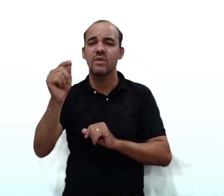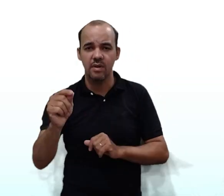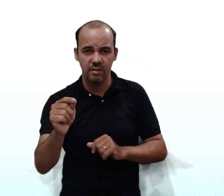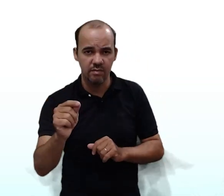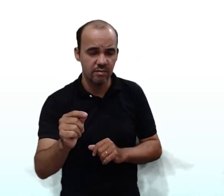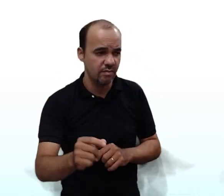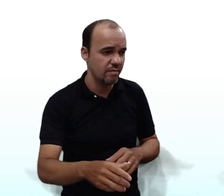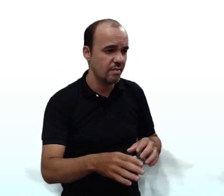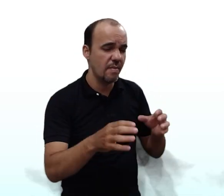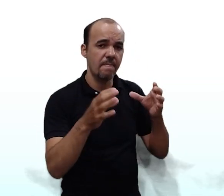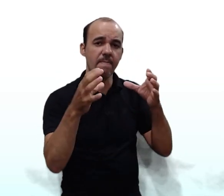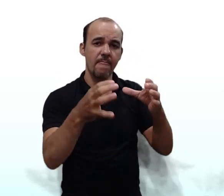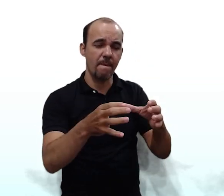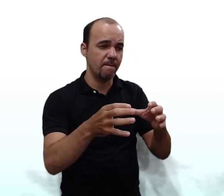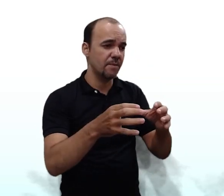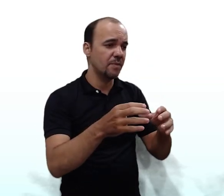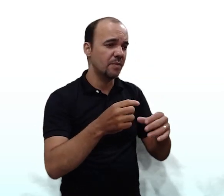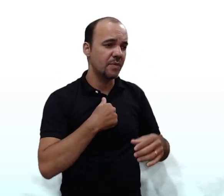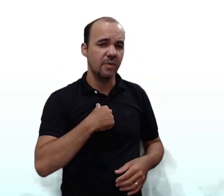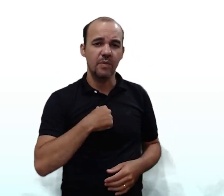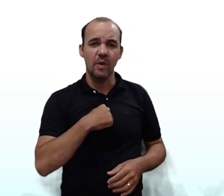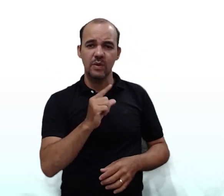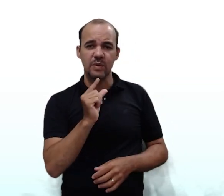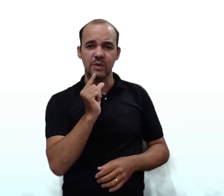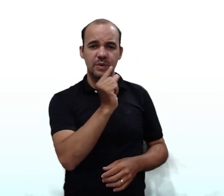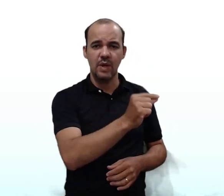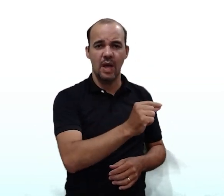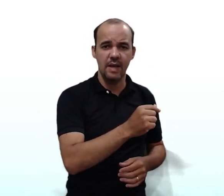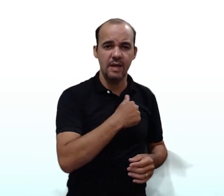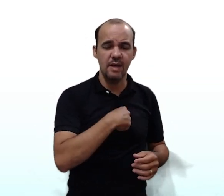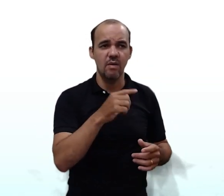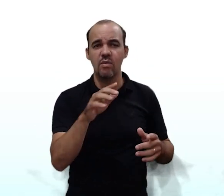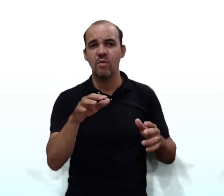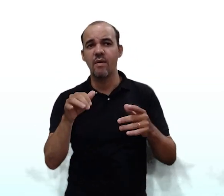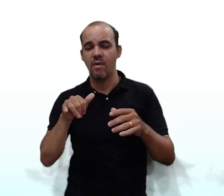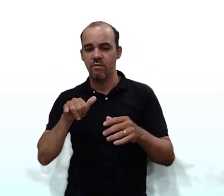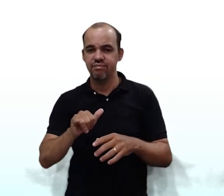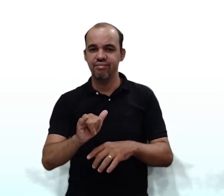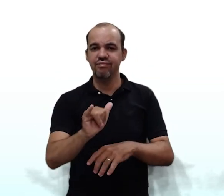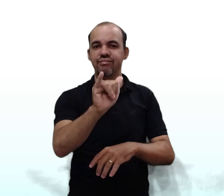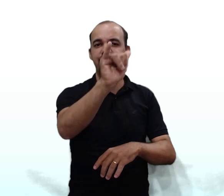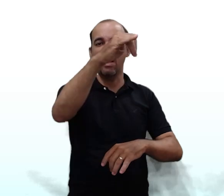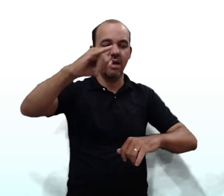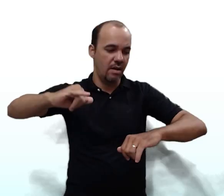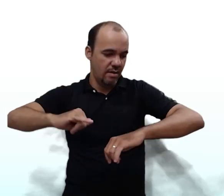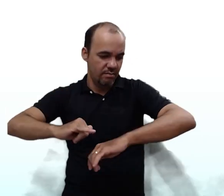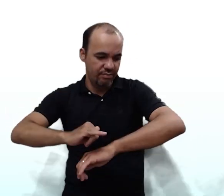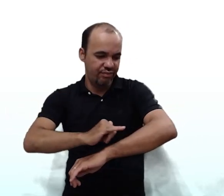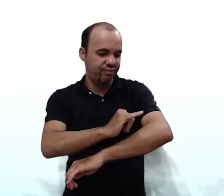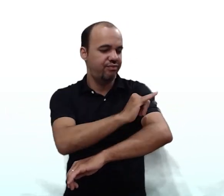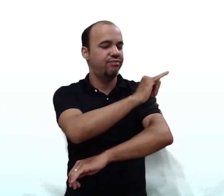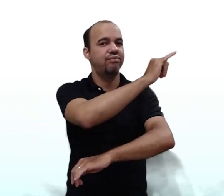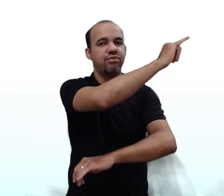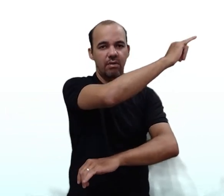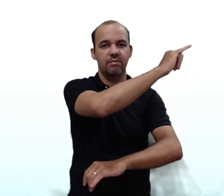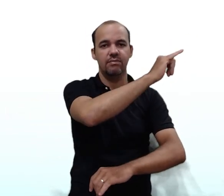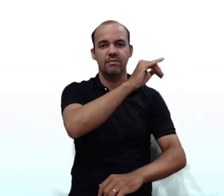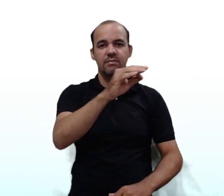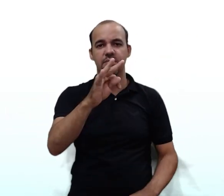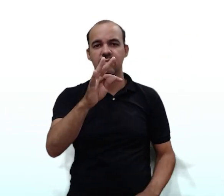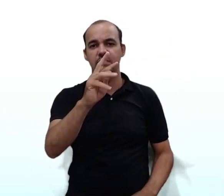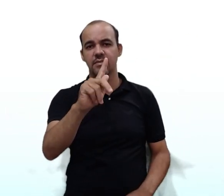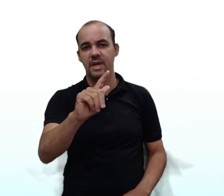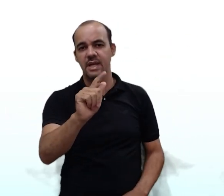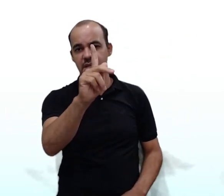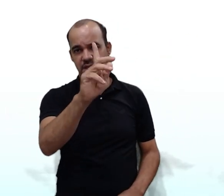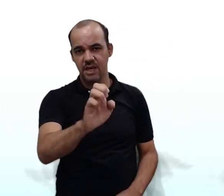de remover, de sair. Quando eu falo de, por exemplo, um avião, eu digo que o avião vai take off, vai decolar.